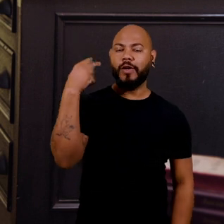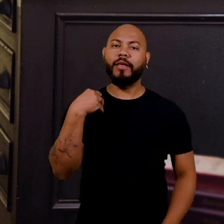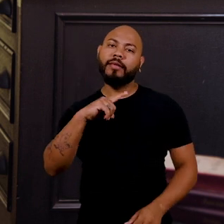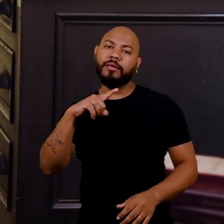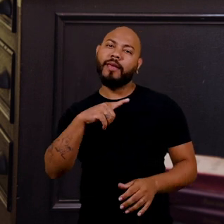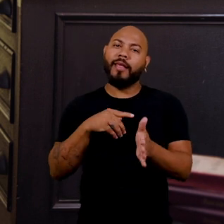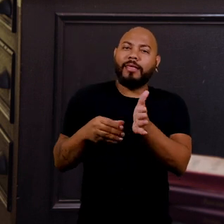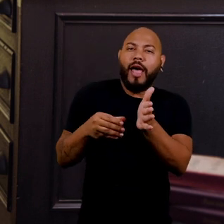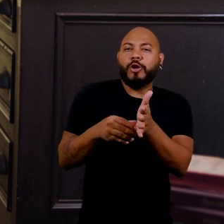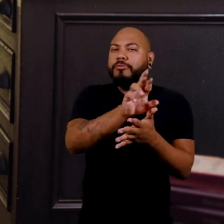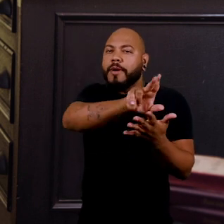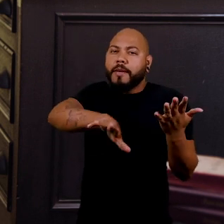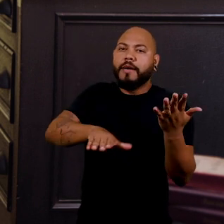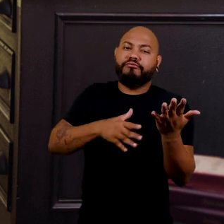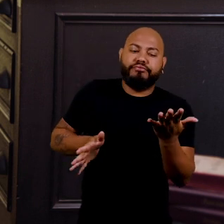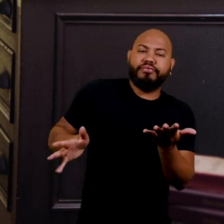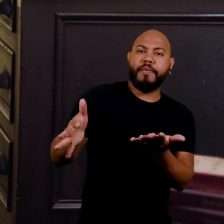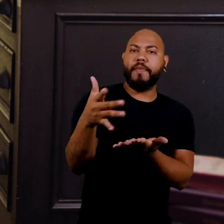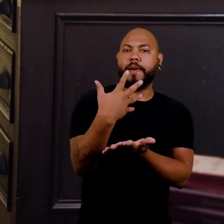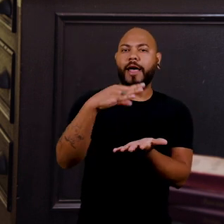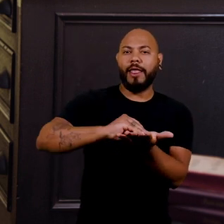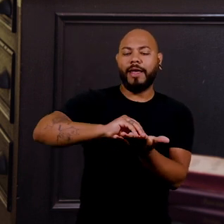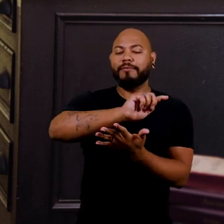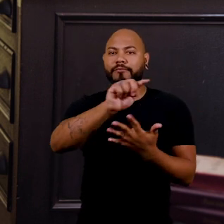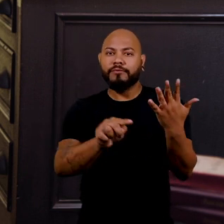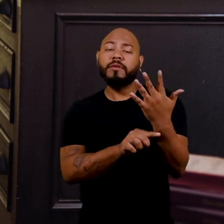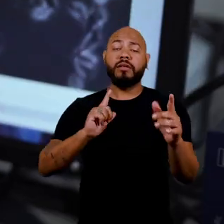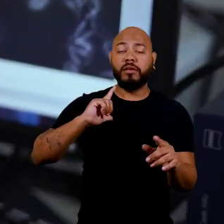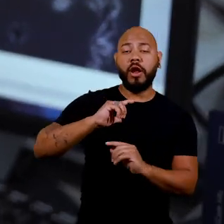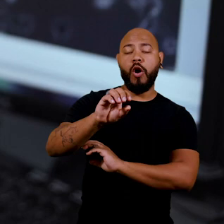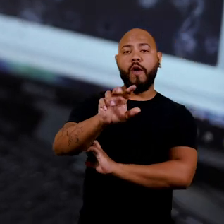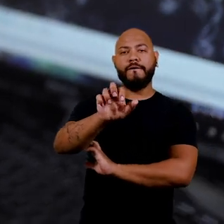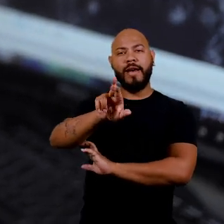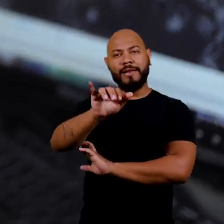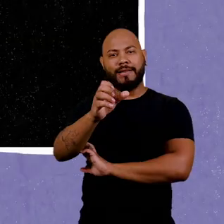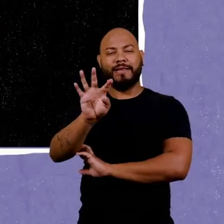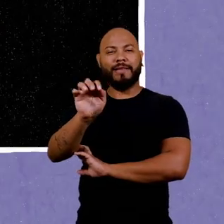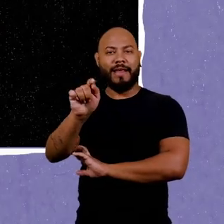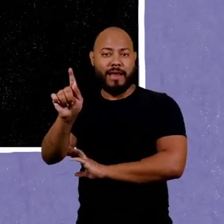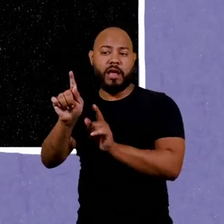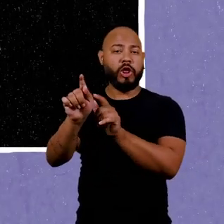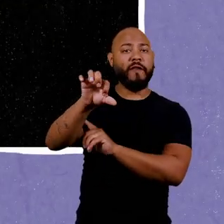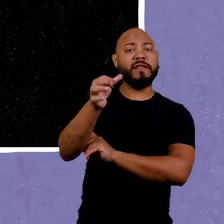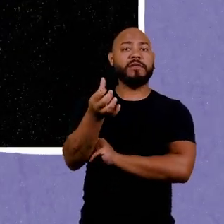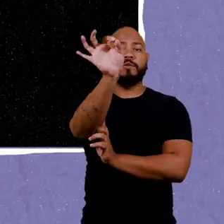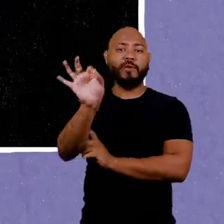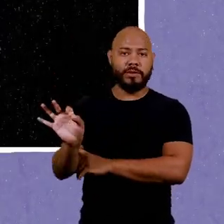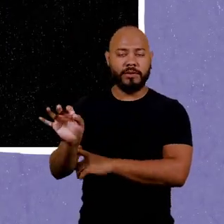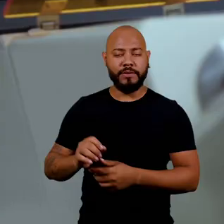do Ovarian Tag, que é nosso exame, ele acertou muito, é um valor tipo de 96%.